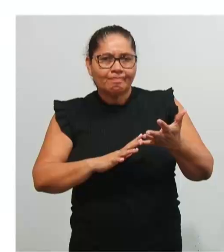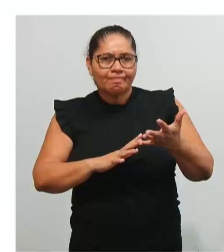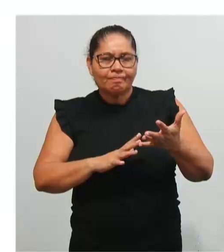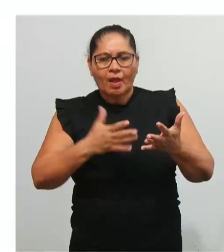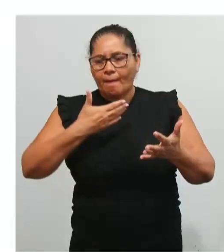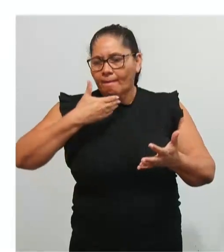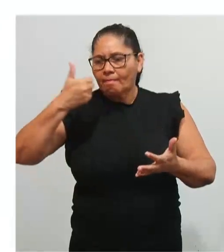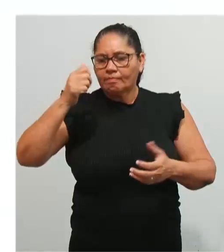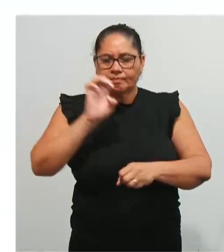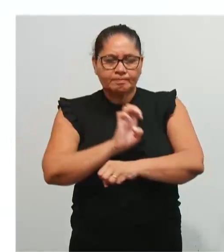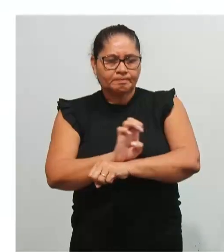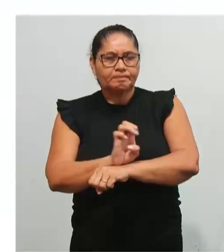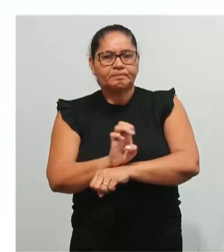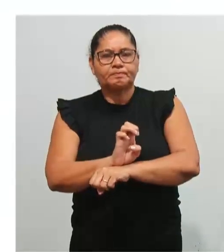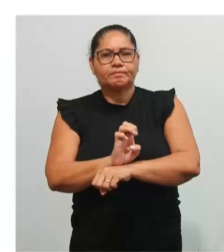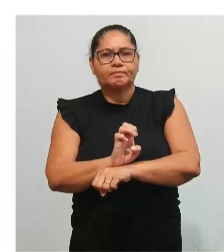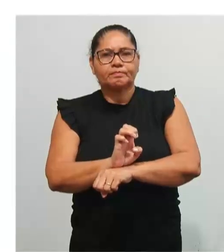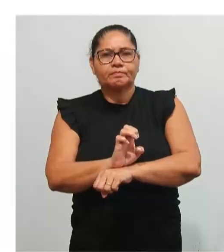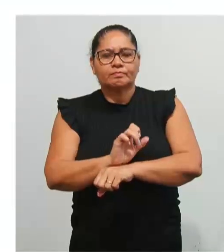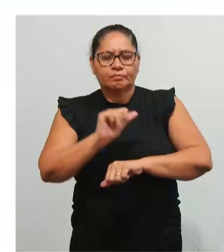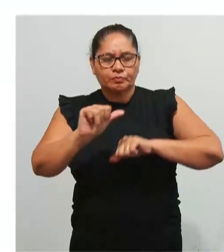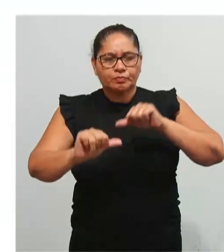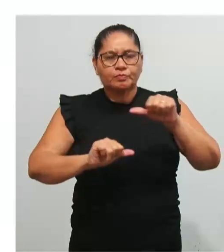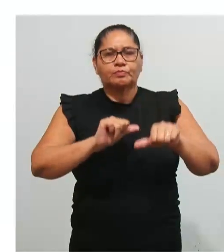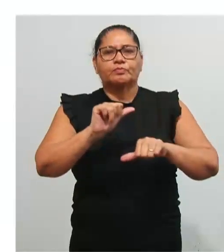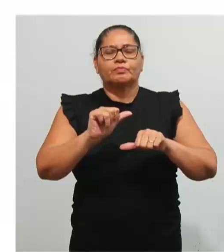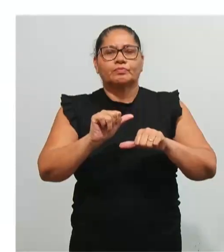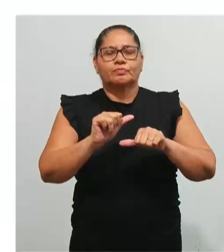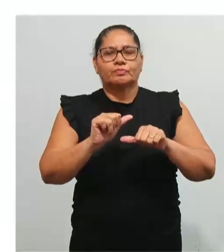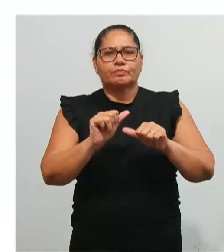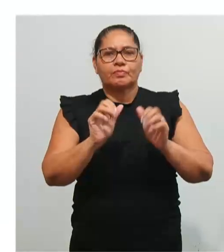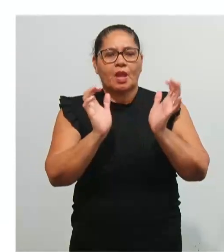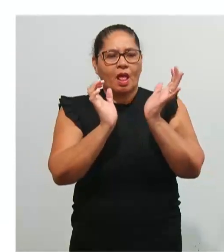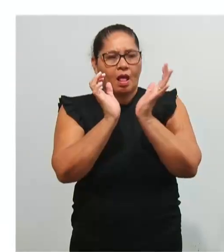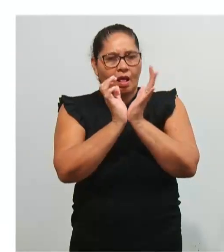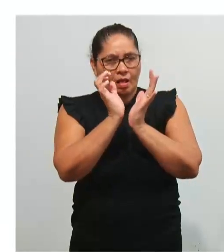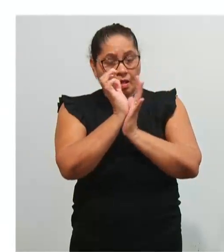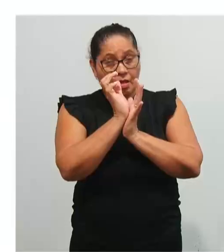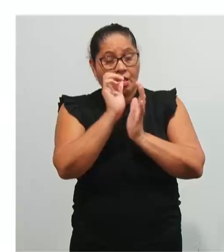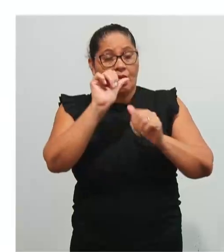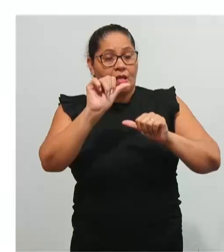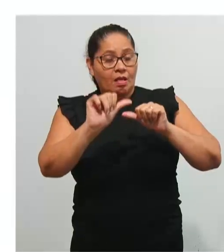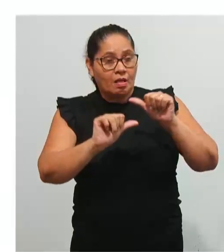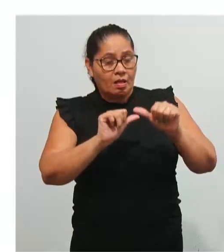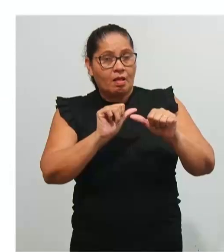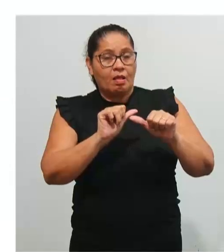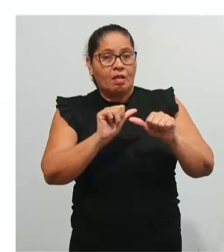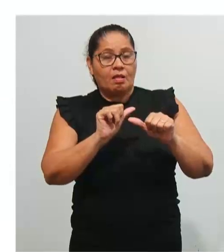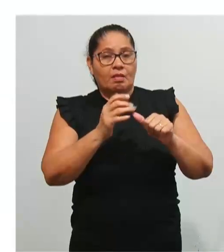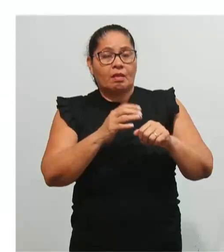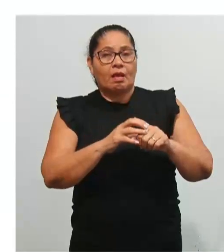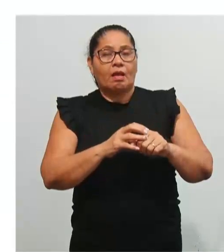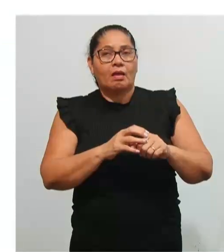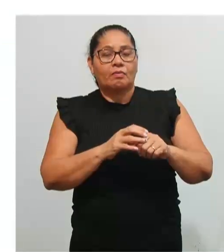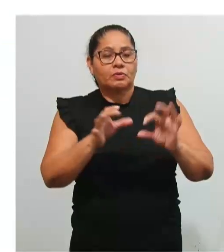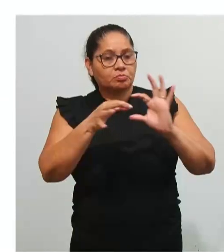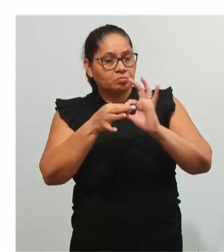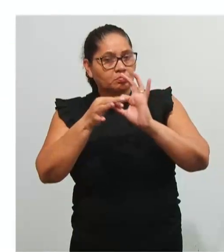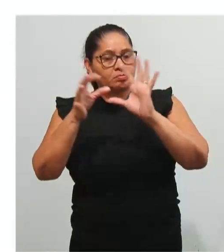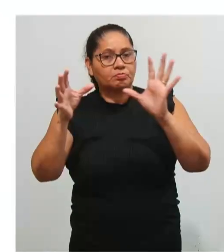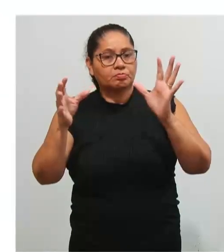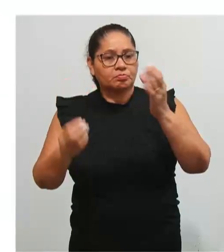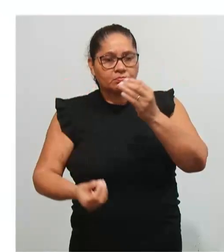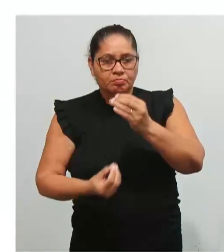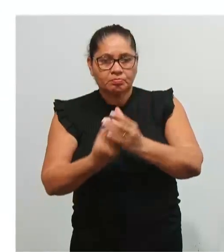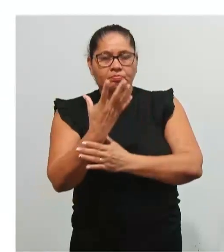do Estado, através de transformações de autarquias e fundações em agências autônomas. Foi aí que surgiram agências, por